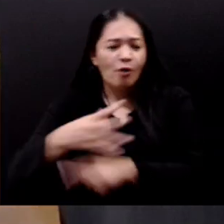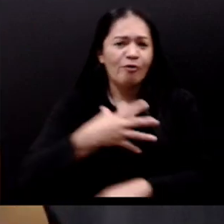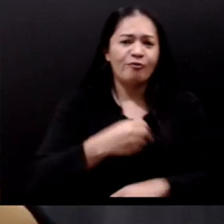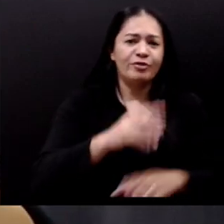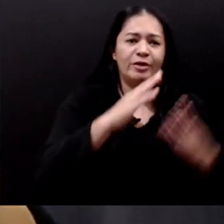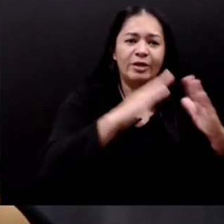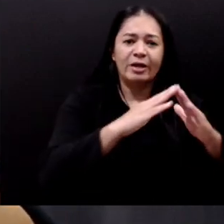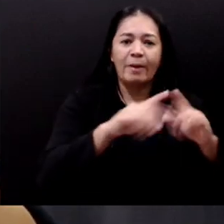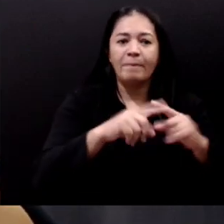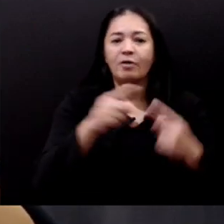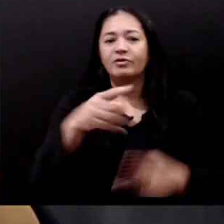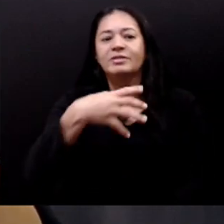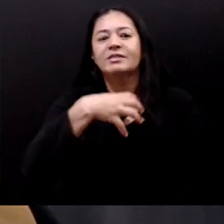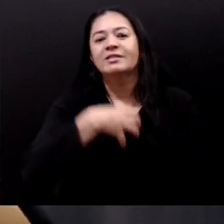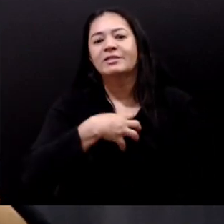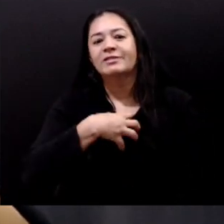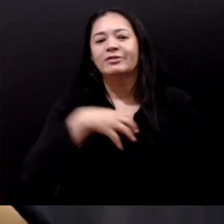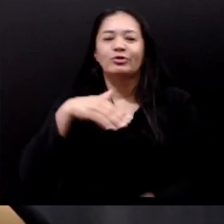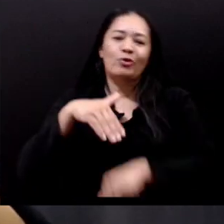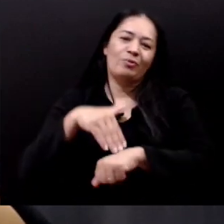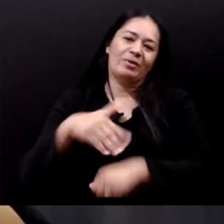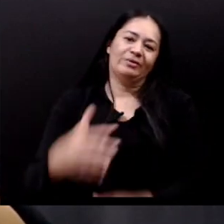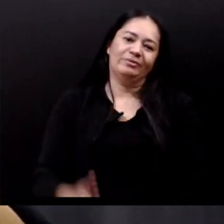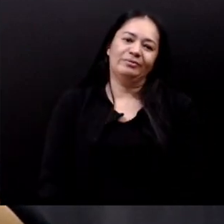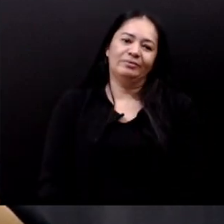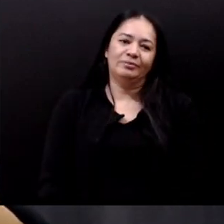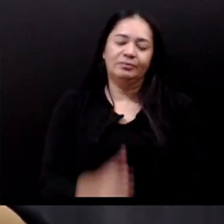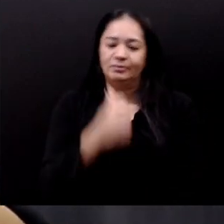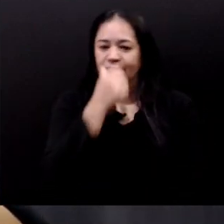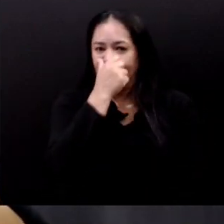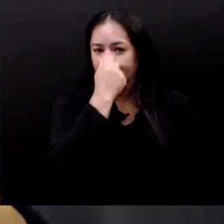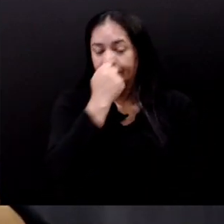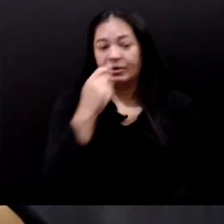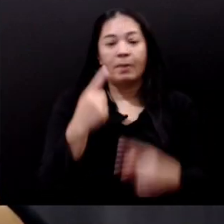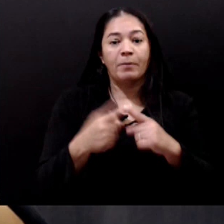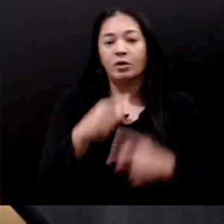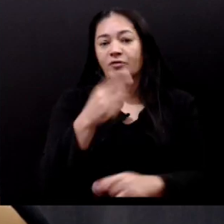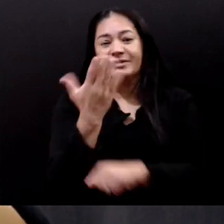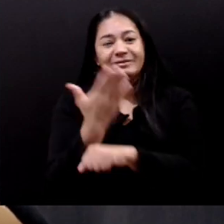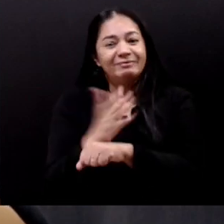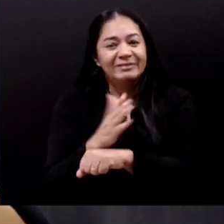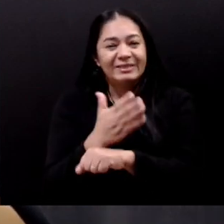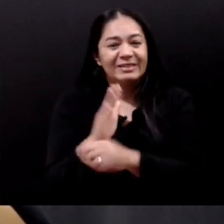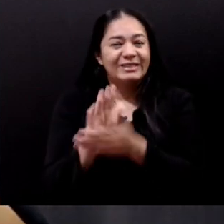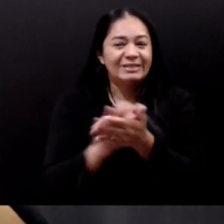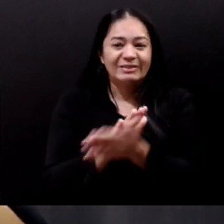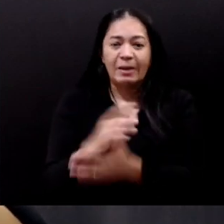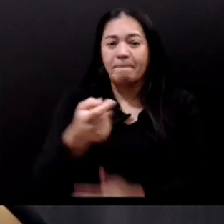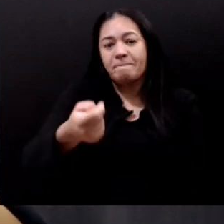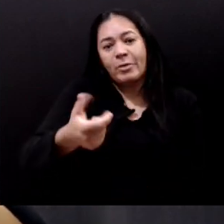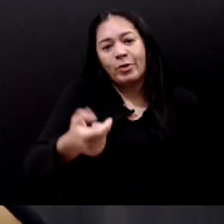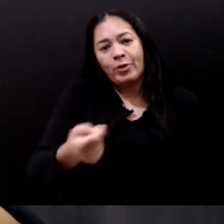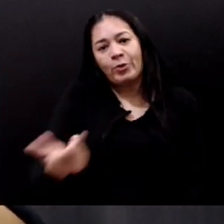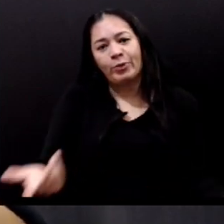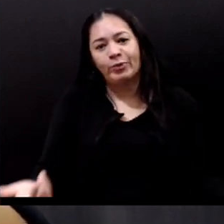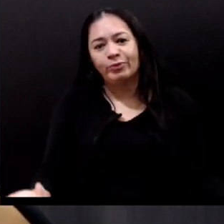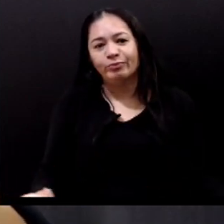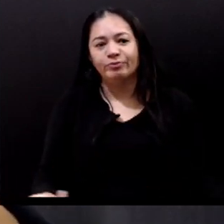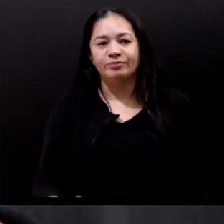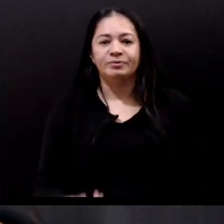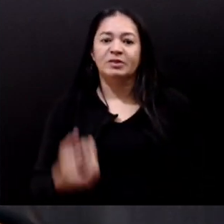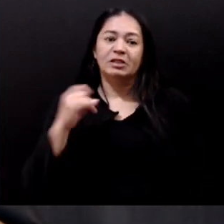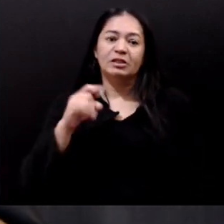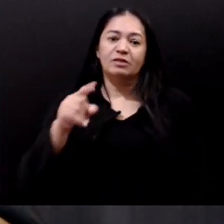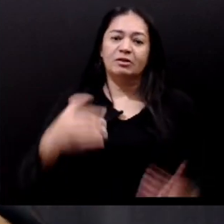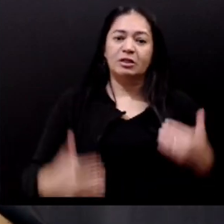sente culpado, porque você não treinou, ou se você treinou não foi o suficiente, se você tem um corpo magro, mas ele não